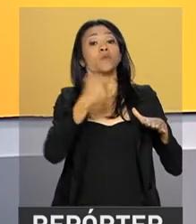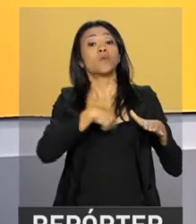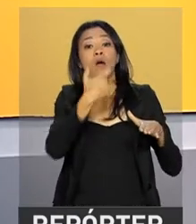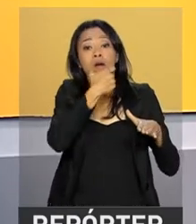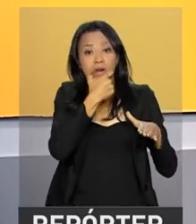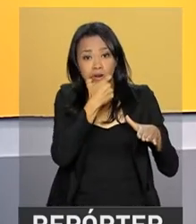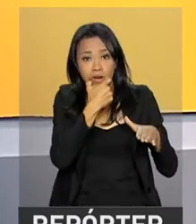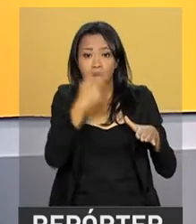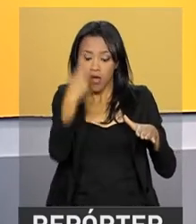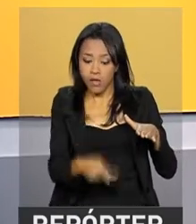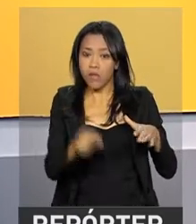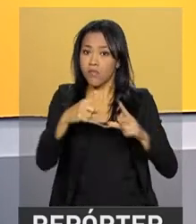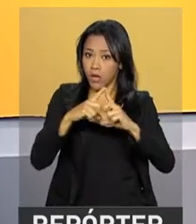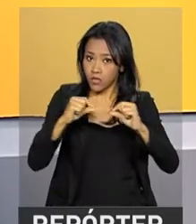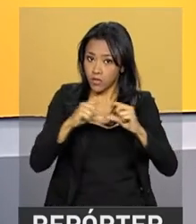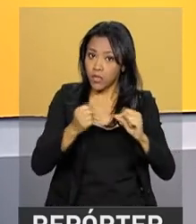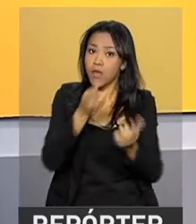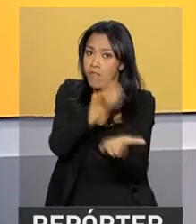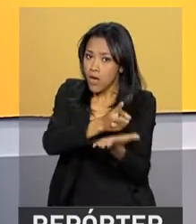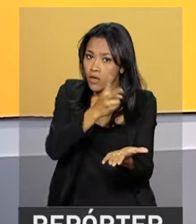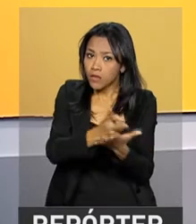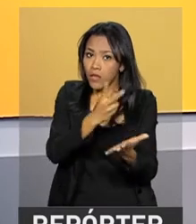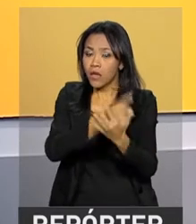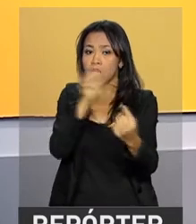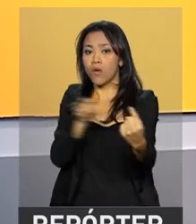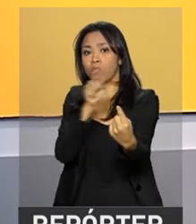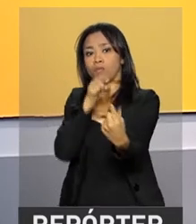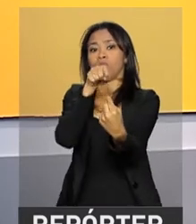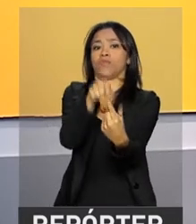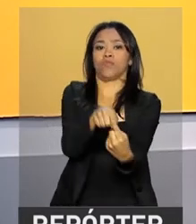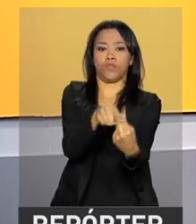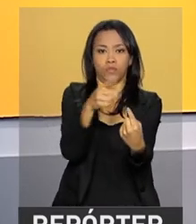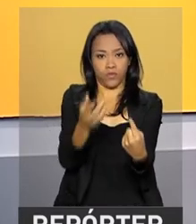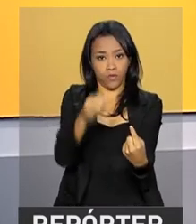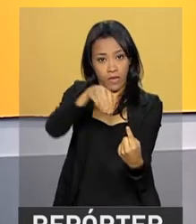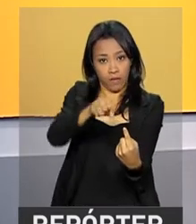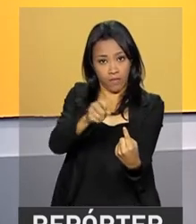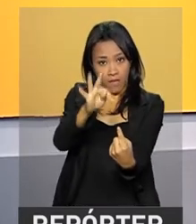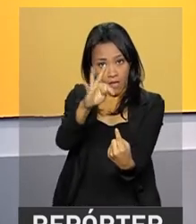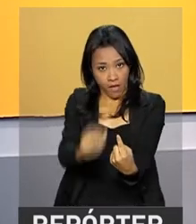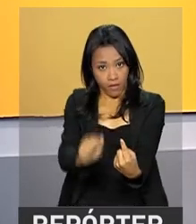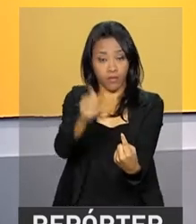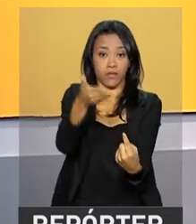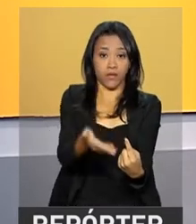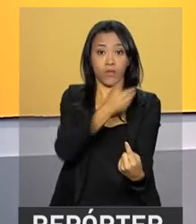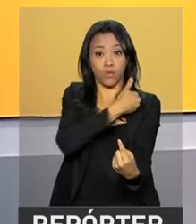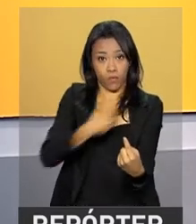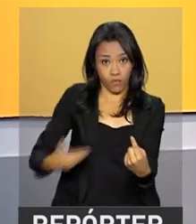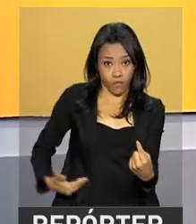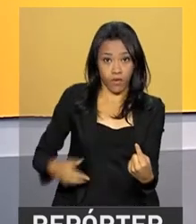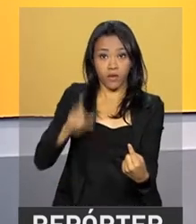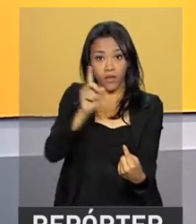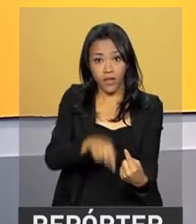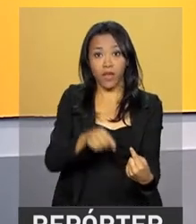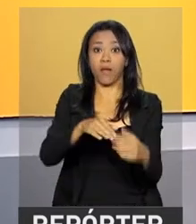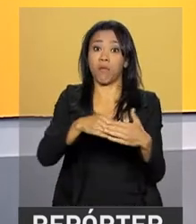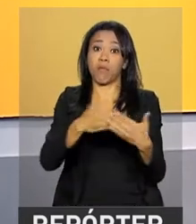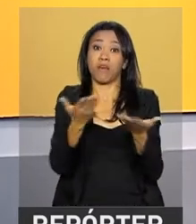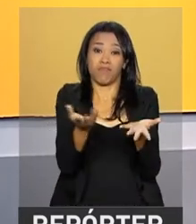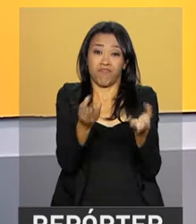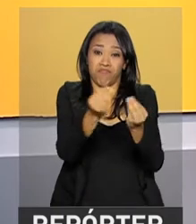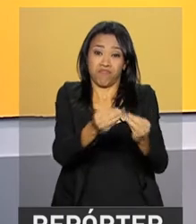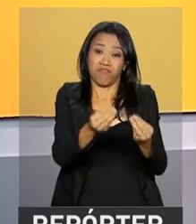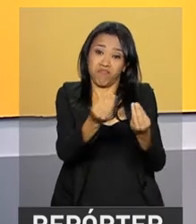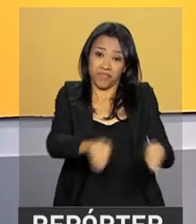disse que está mantida a meta fiscal prevista pelo o veneno que é um déficit de 139 bilhões de